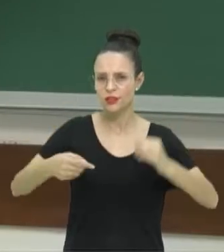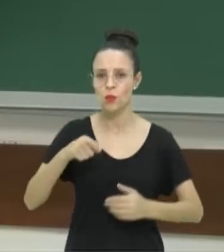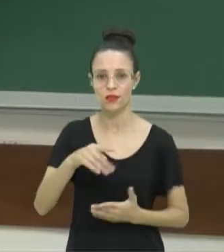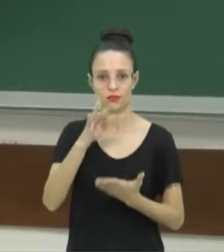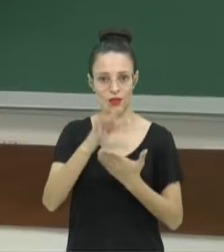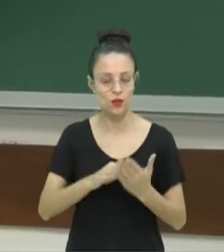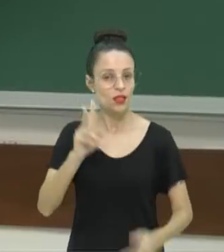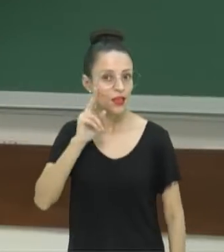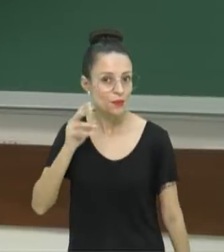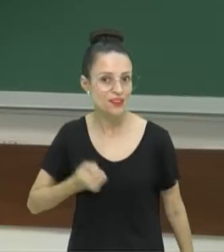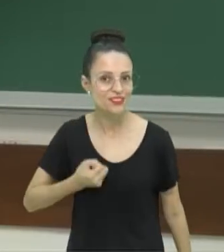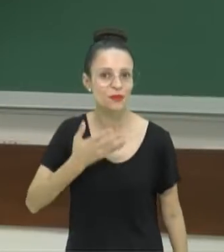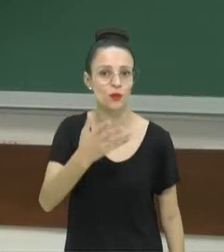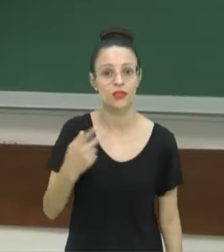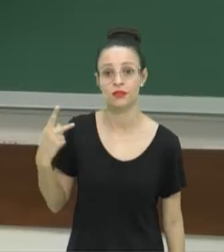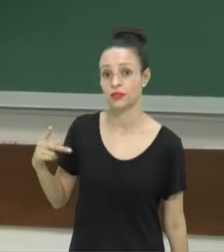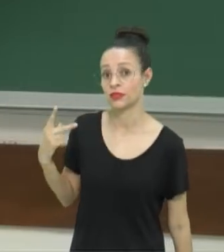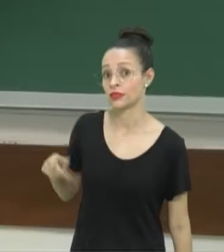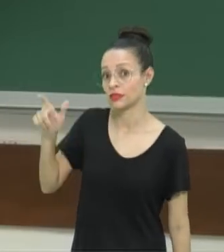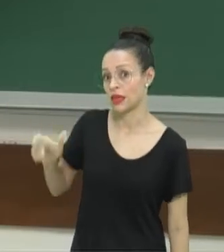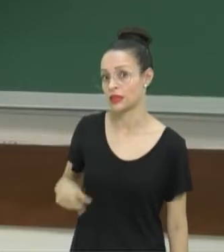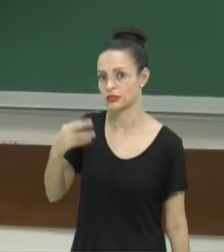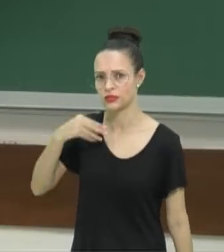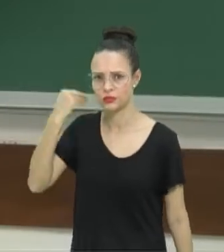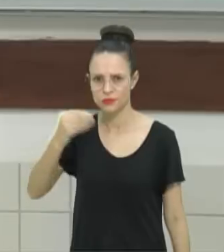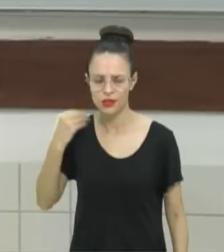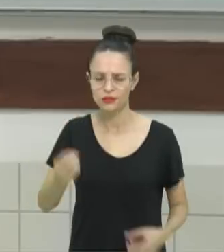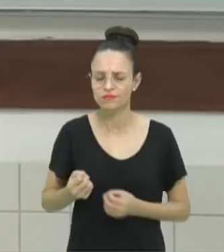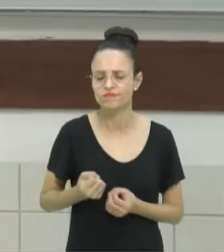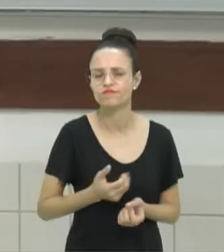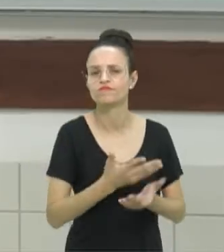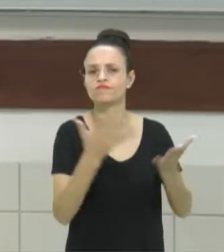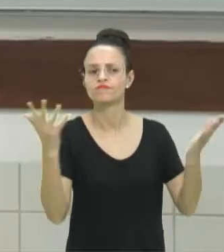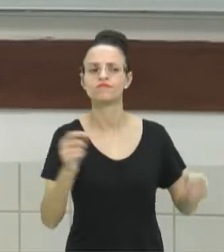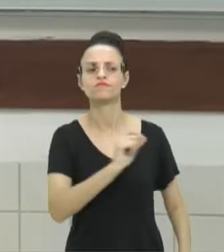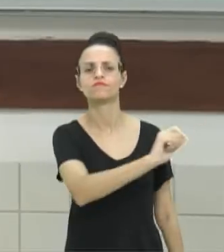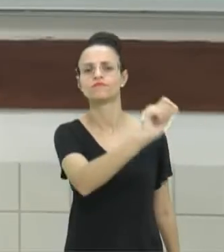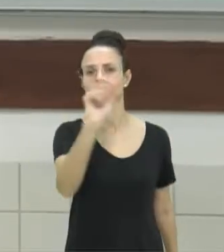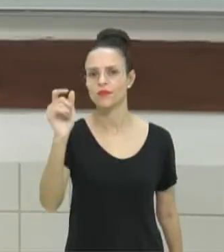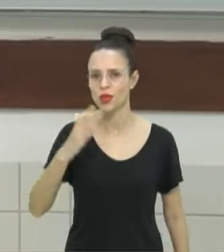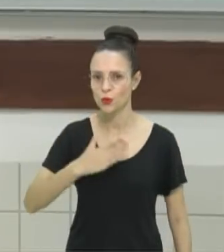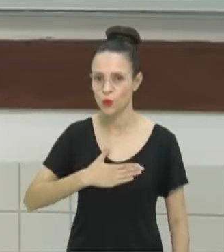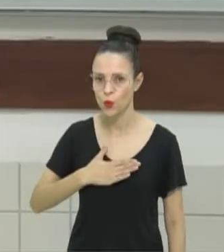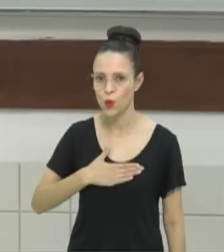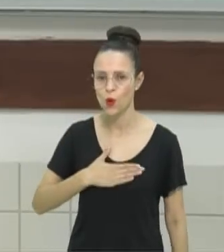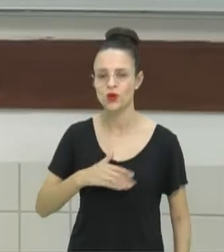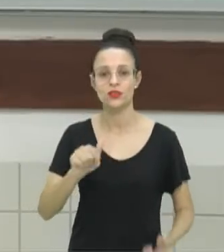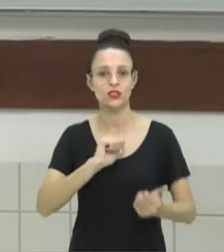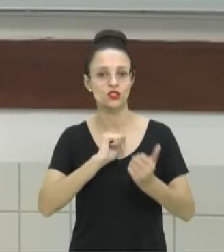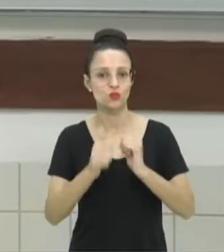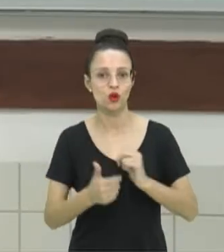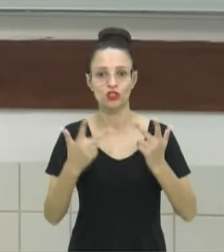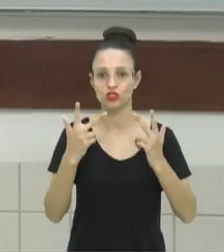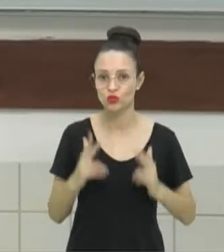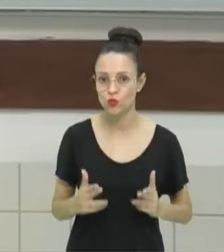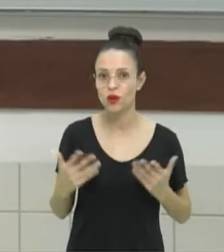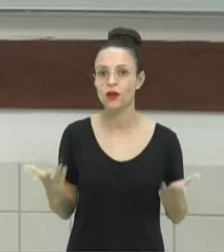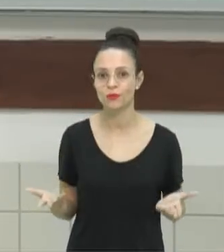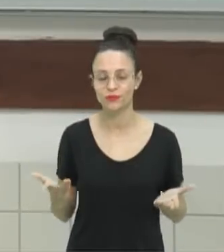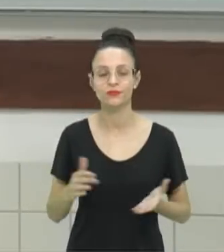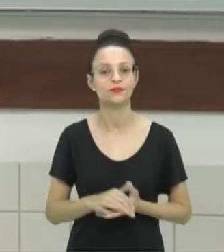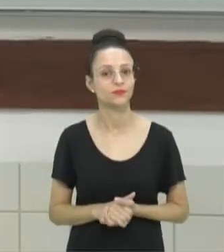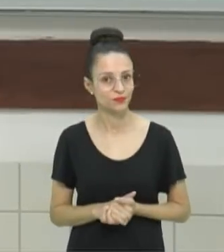que é um depoimento dele, ele está dividindo com as pessoas que gostam de praticar o mesmo esporte, aquele trecho que ele